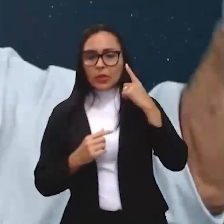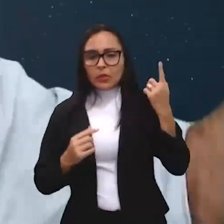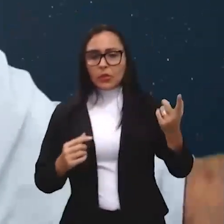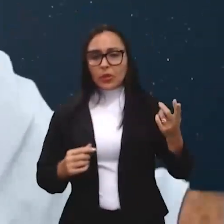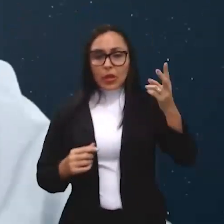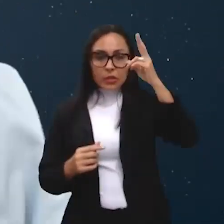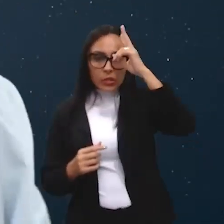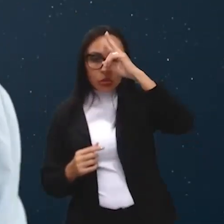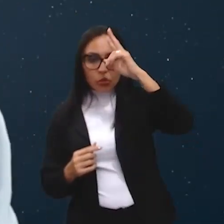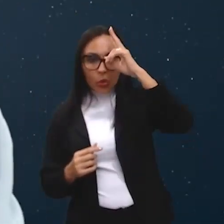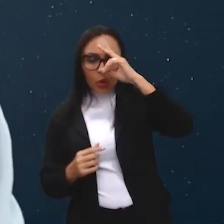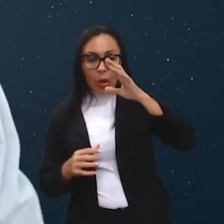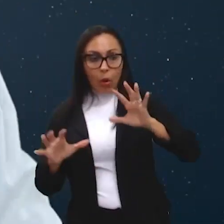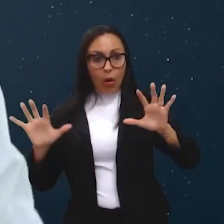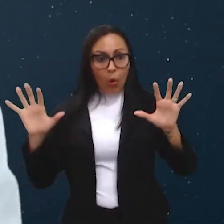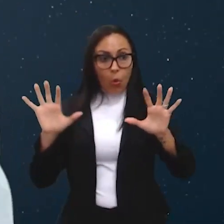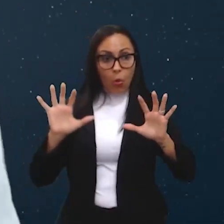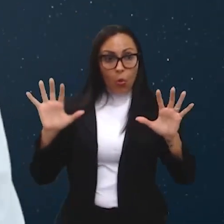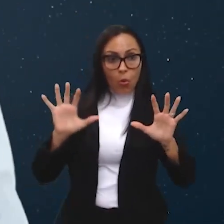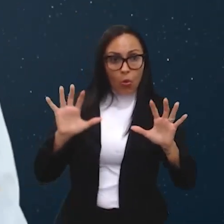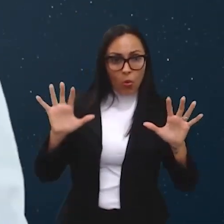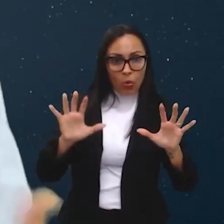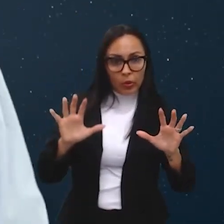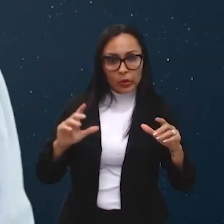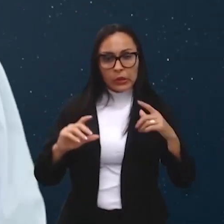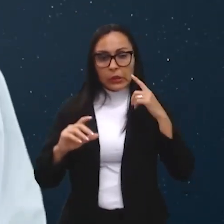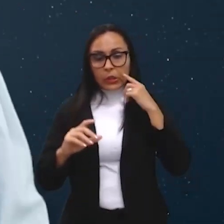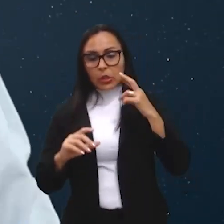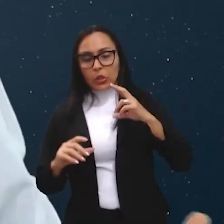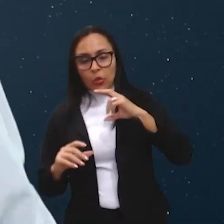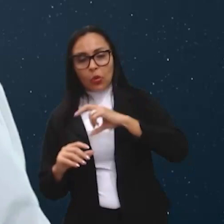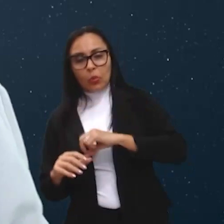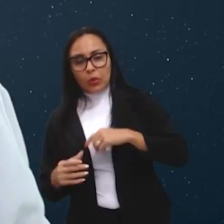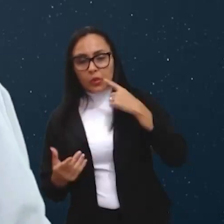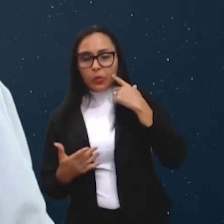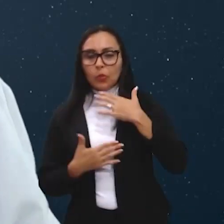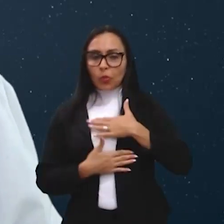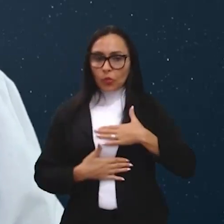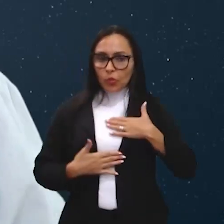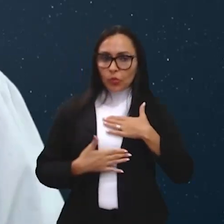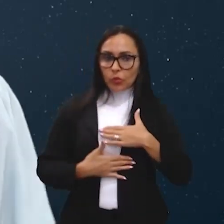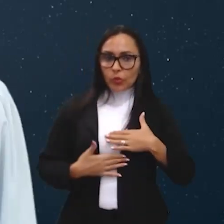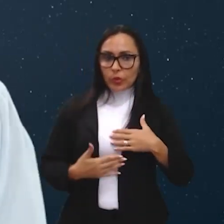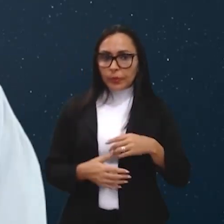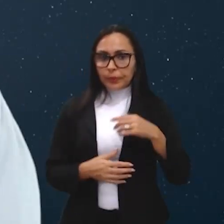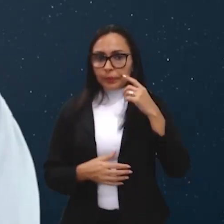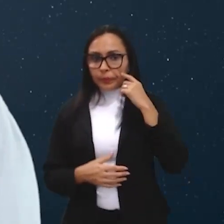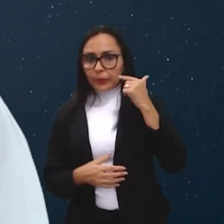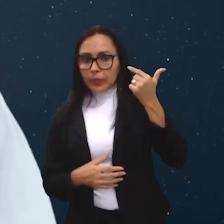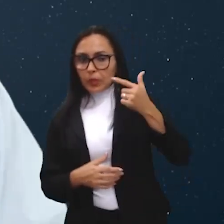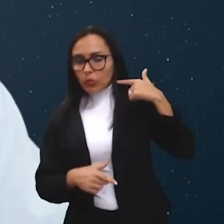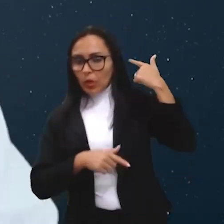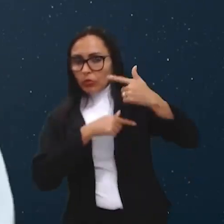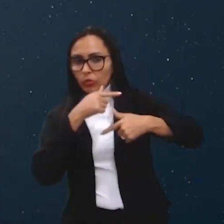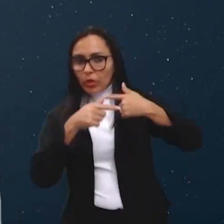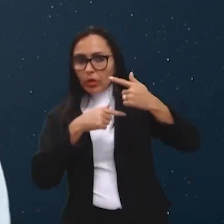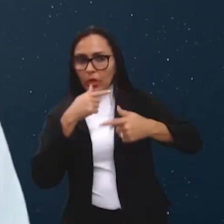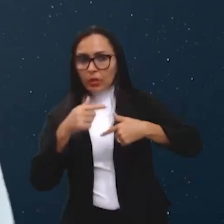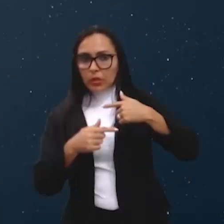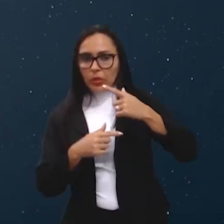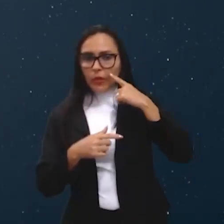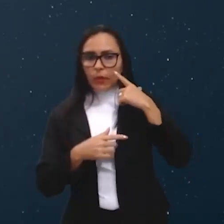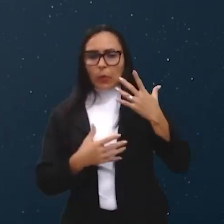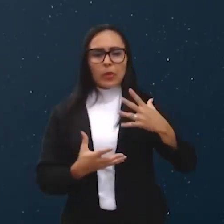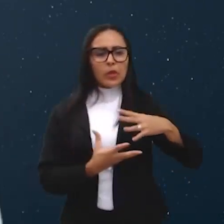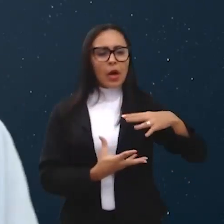de mal-assombrados, que o romantismo gostou tanto. O pessoal da segunda geração do romantismo, que foi buscar muito na alma,